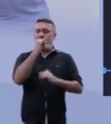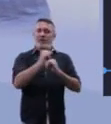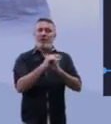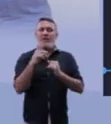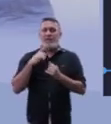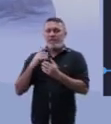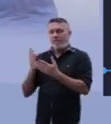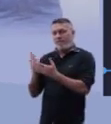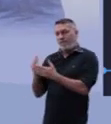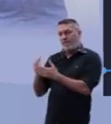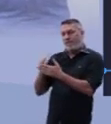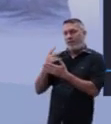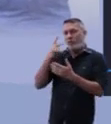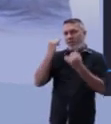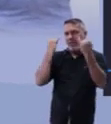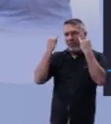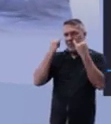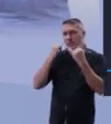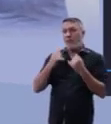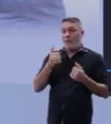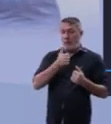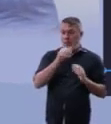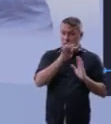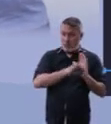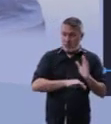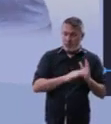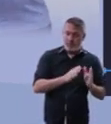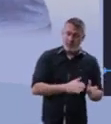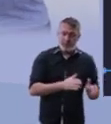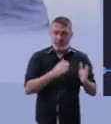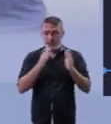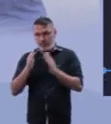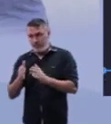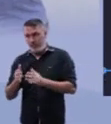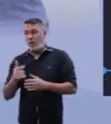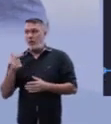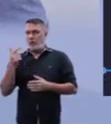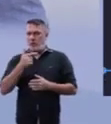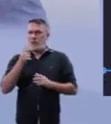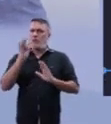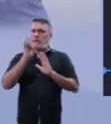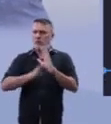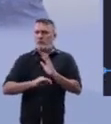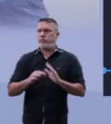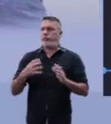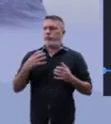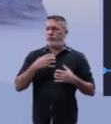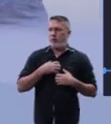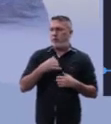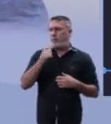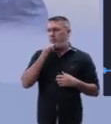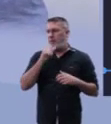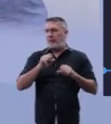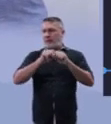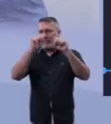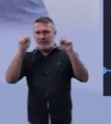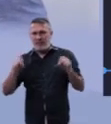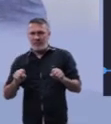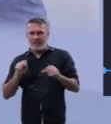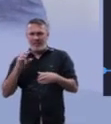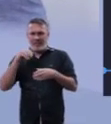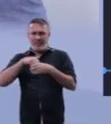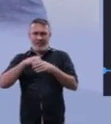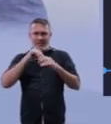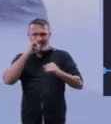interessante analisarmos essa ideia. O primeiro texto já trata sobre isso. O segundo texto vai ser um pouquinho mais aprofundado. Olha lá, ó. Nos